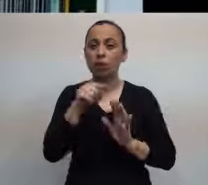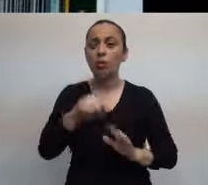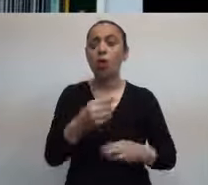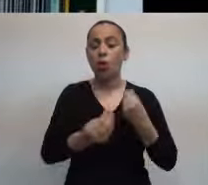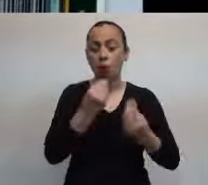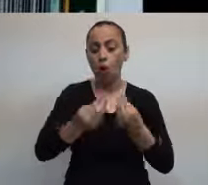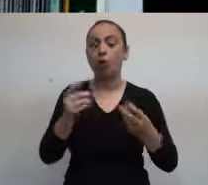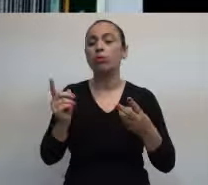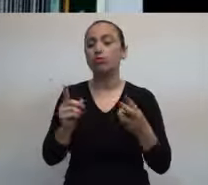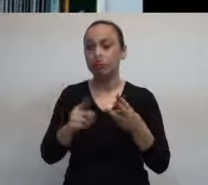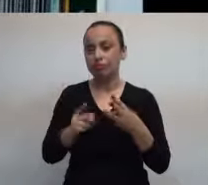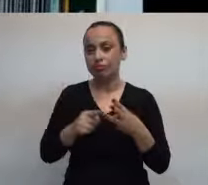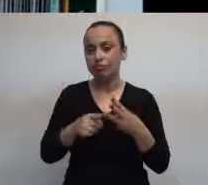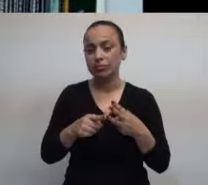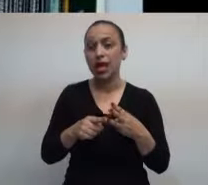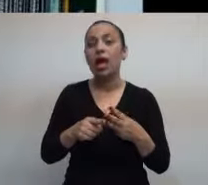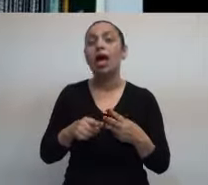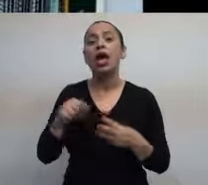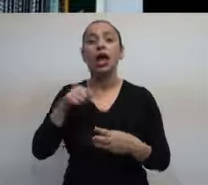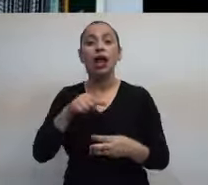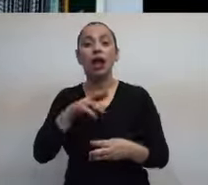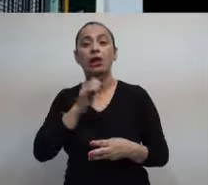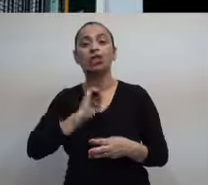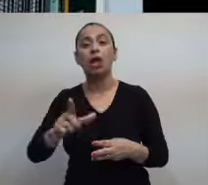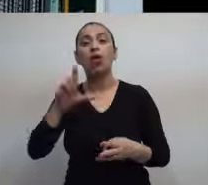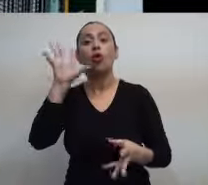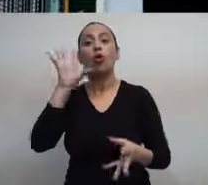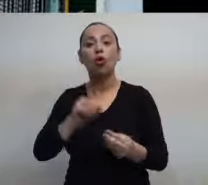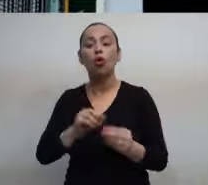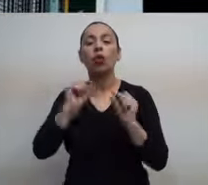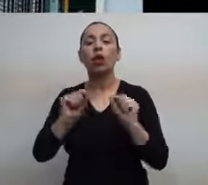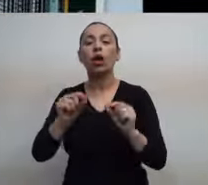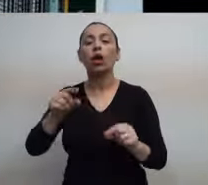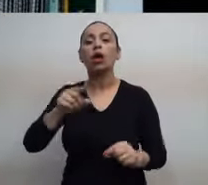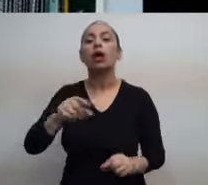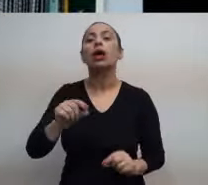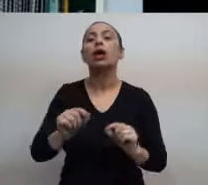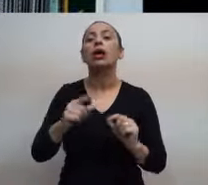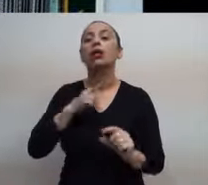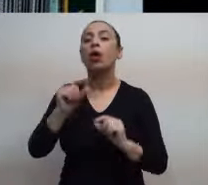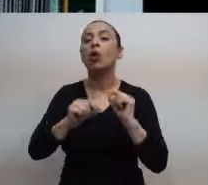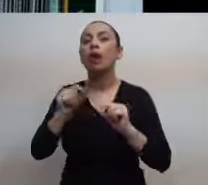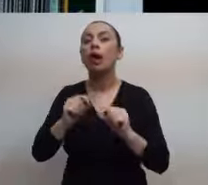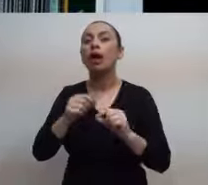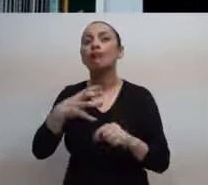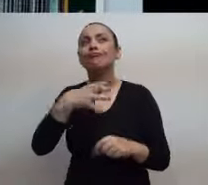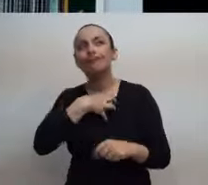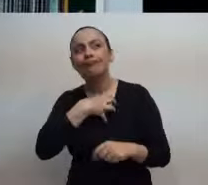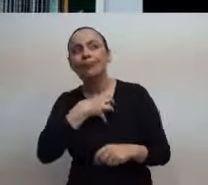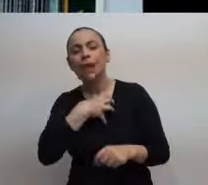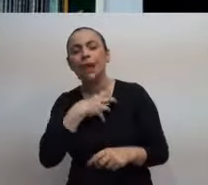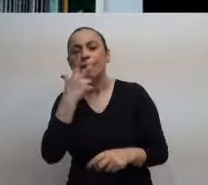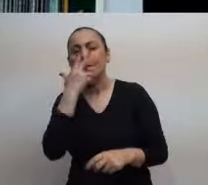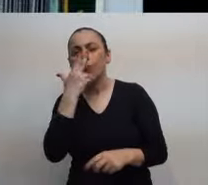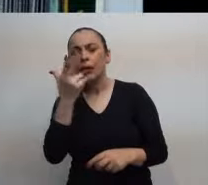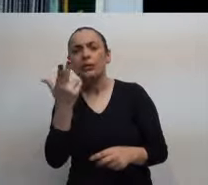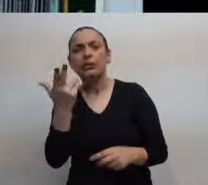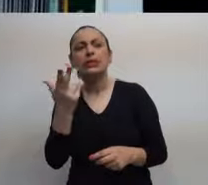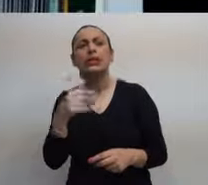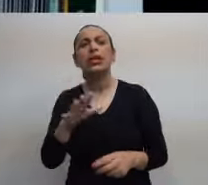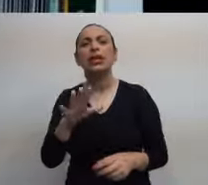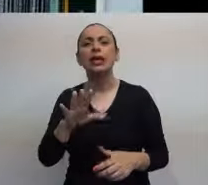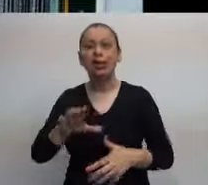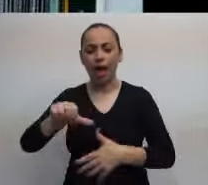sobre essa questão da globalização, ele faz uma conclusão, que temos a nítida impressão de que dentro de